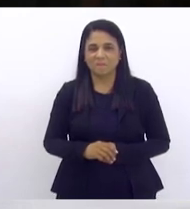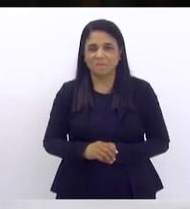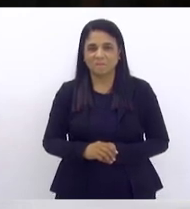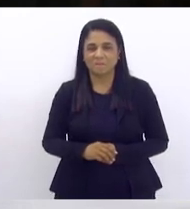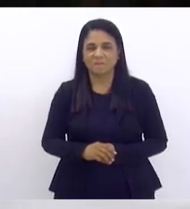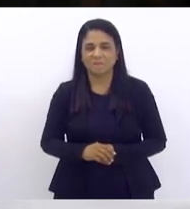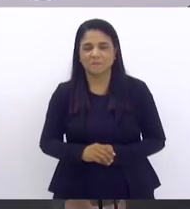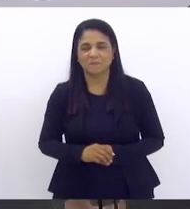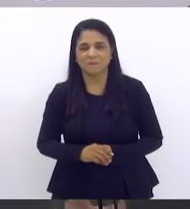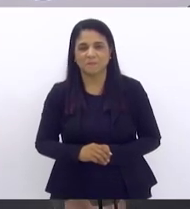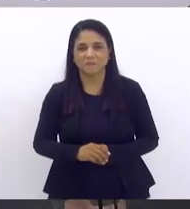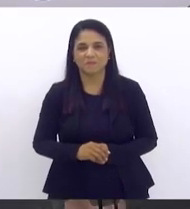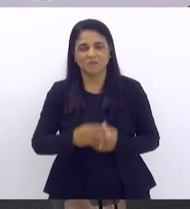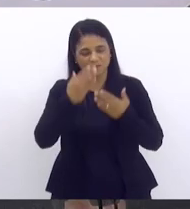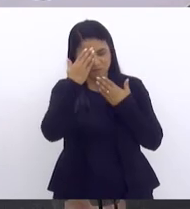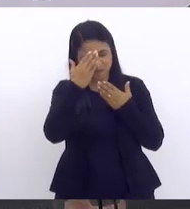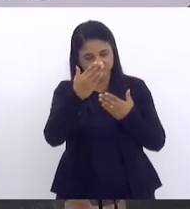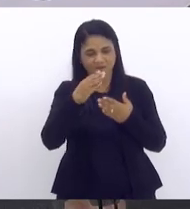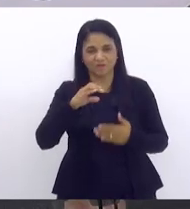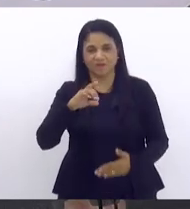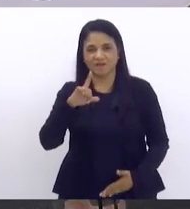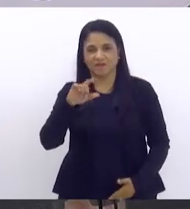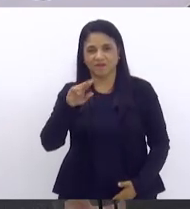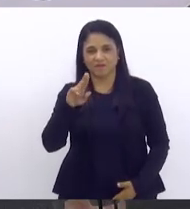Muito bem. Obrigado, Cláudio.